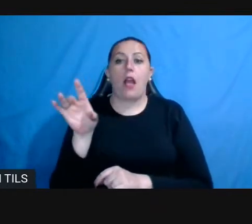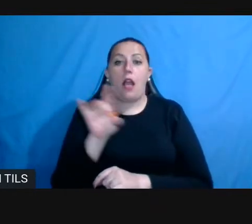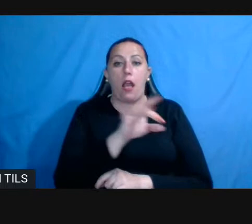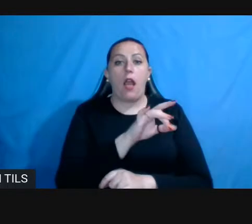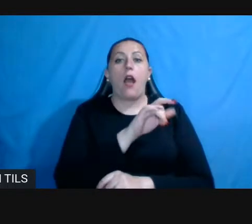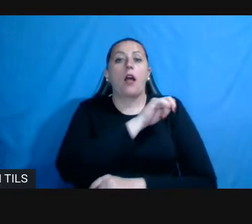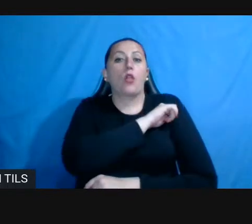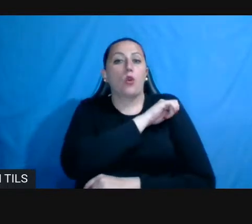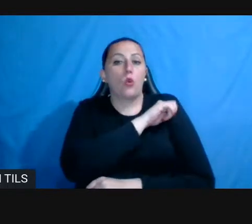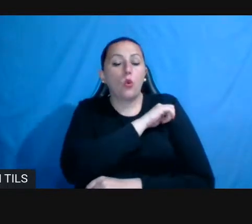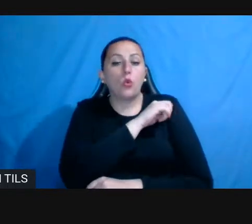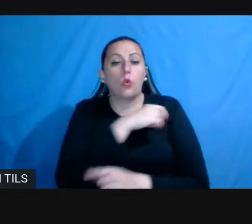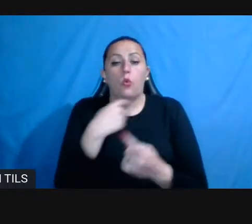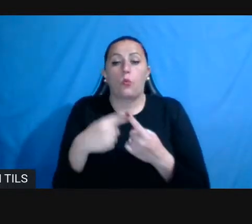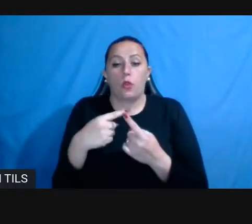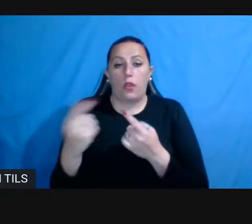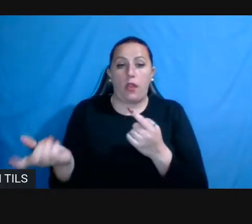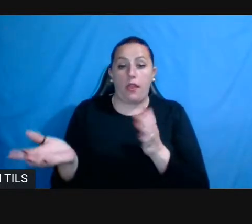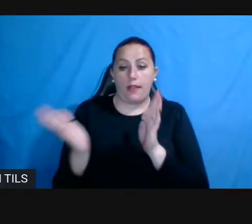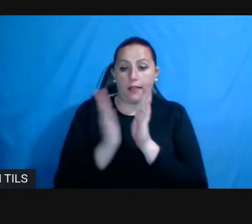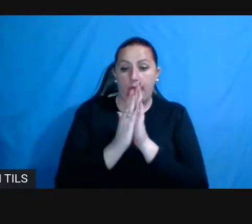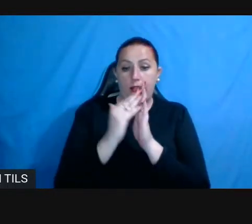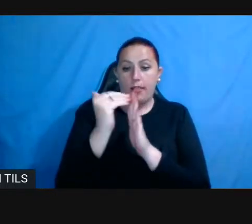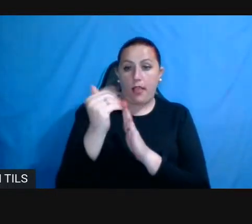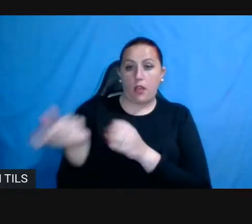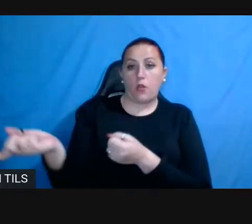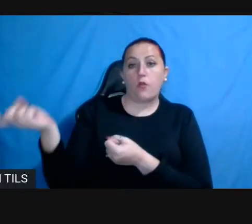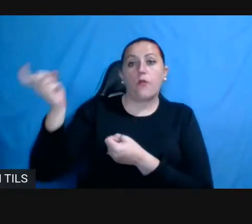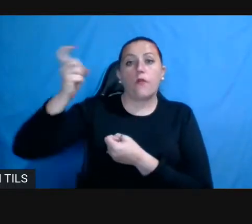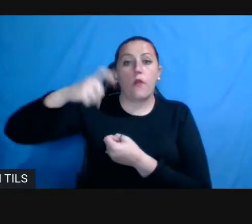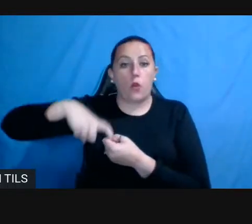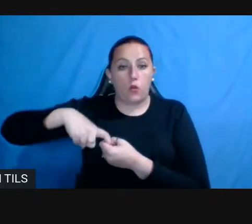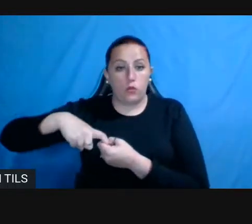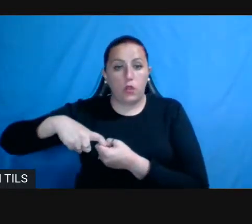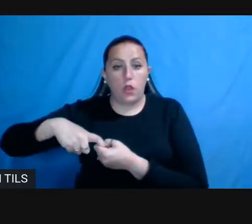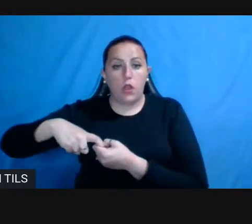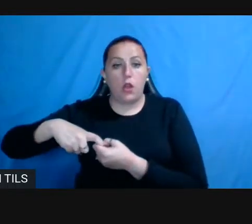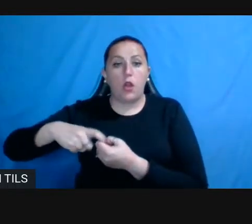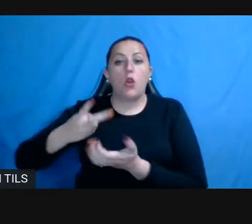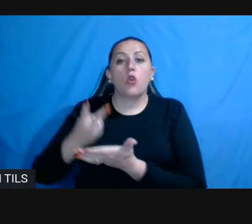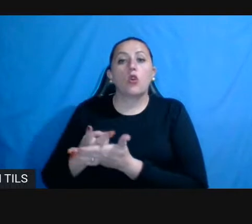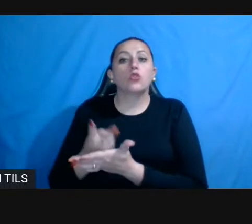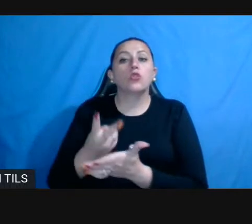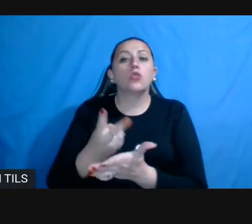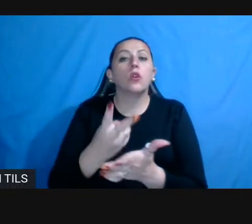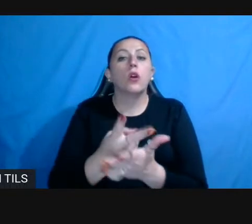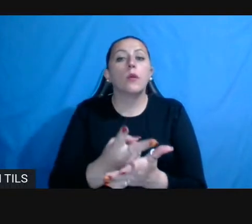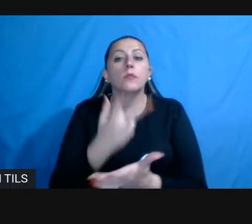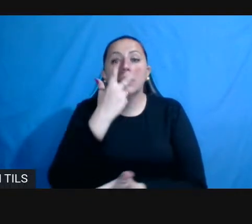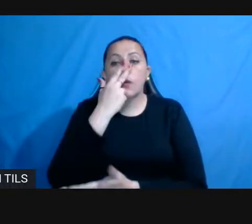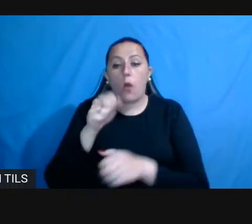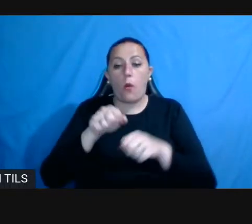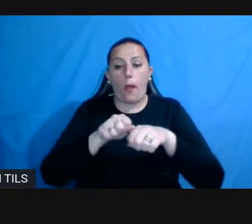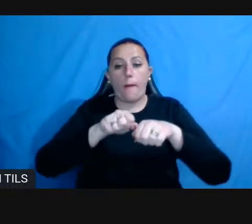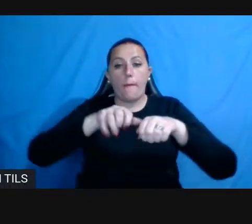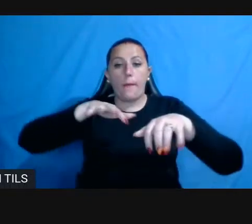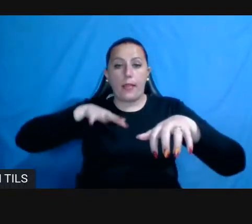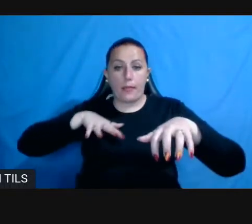calendário acadêmico retoma, mas continuamos semelhante ao que foi as APNPs, num formato